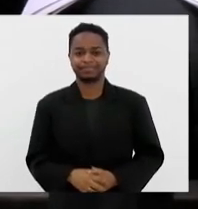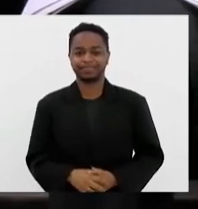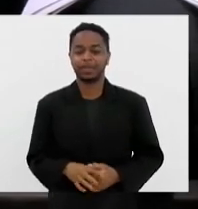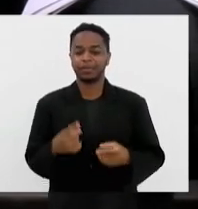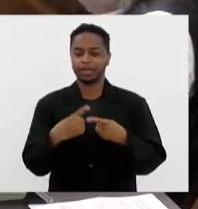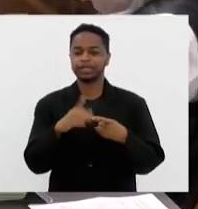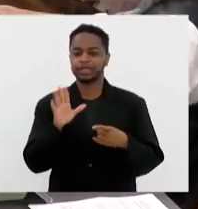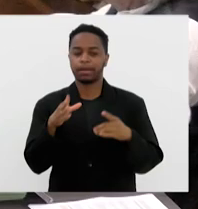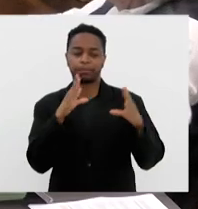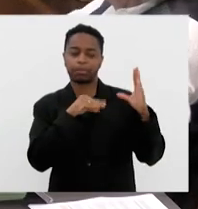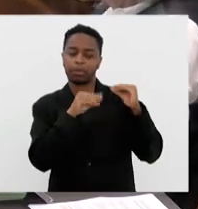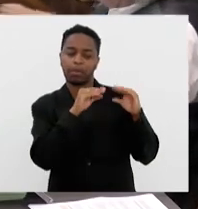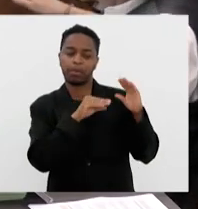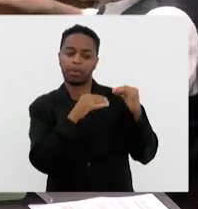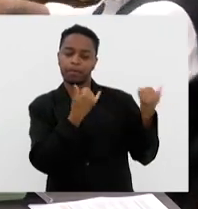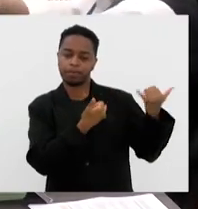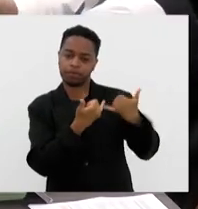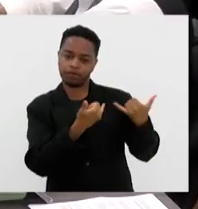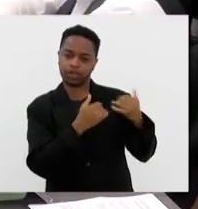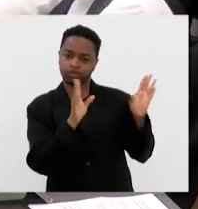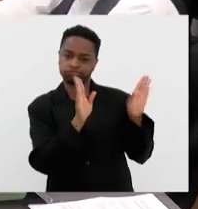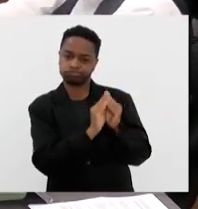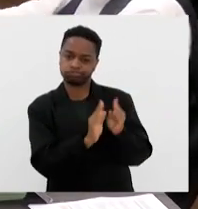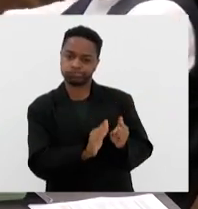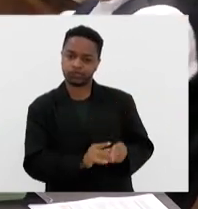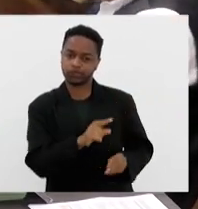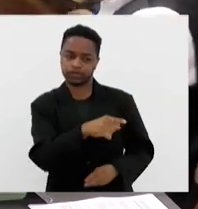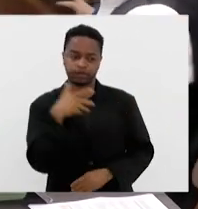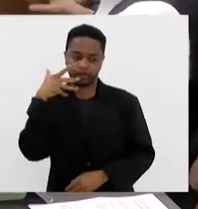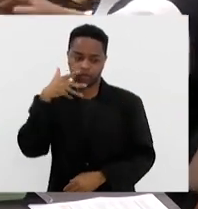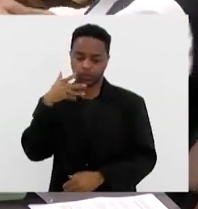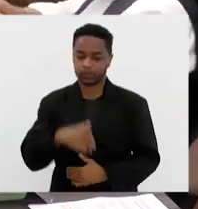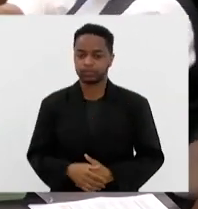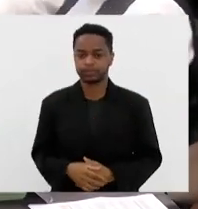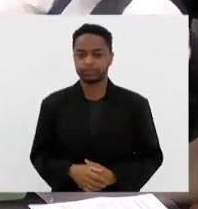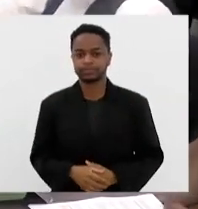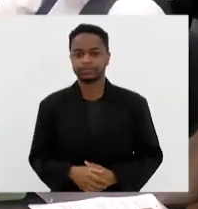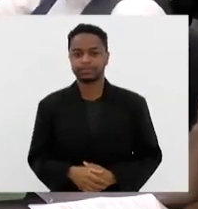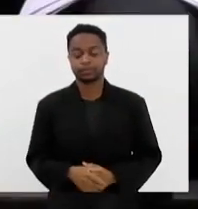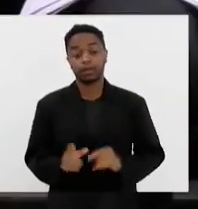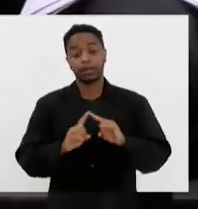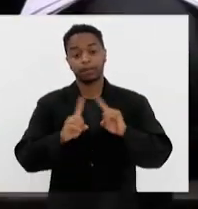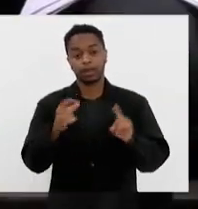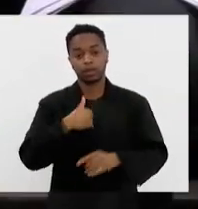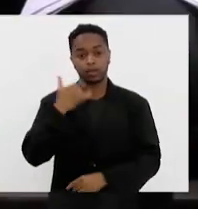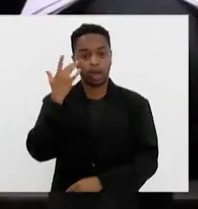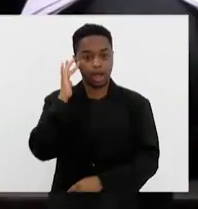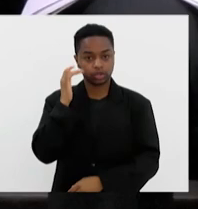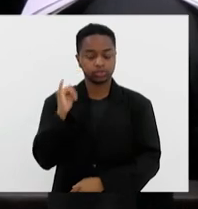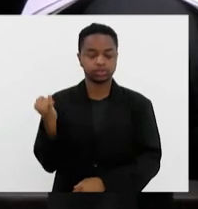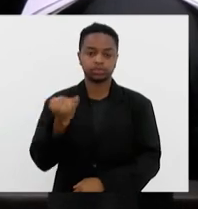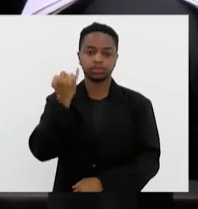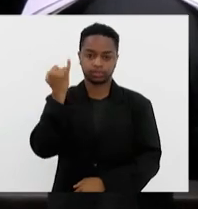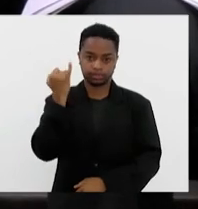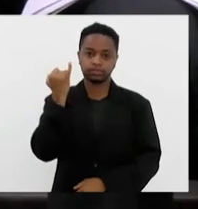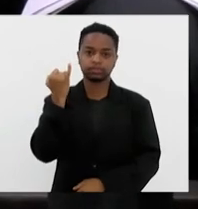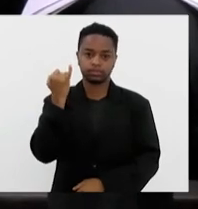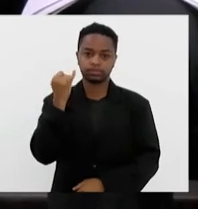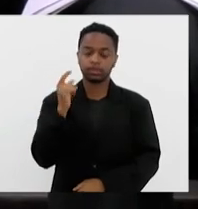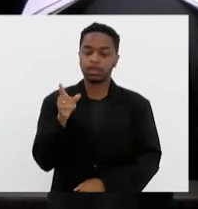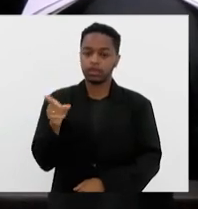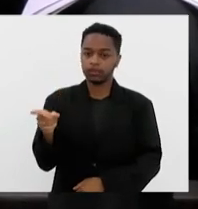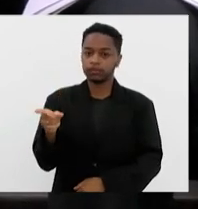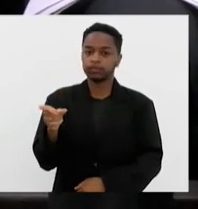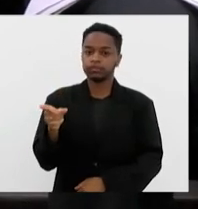passou uma síntese da fala de Vossa Excelência. Mas lá. Eu acho que é importantíssimo, deputado, o senhor fazer